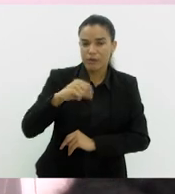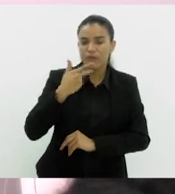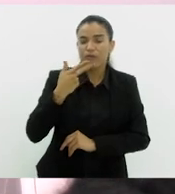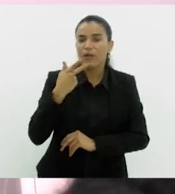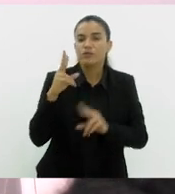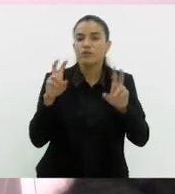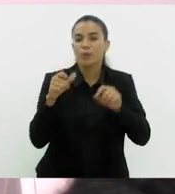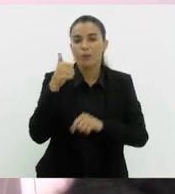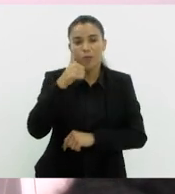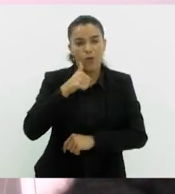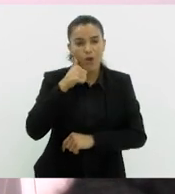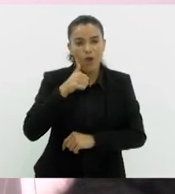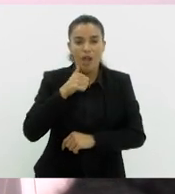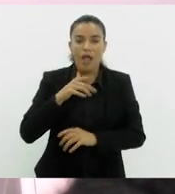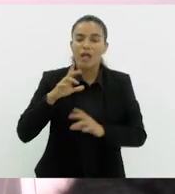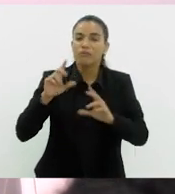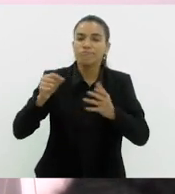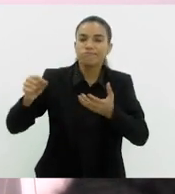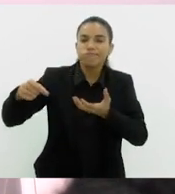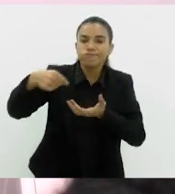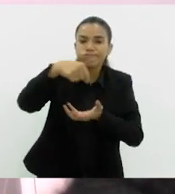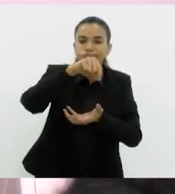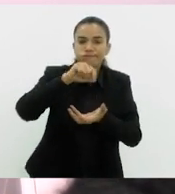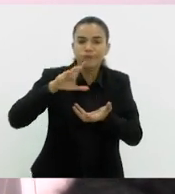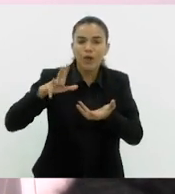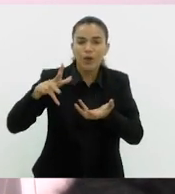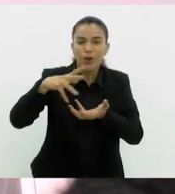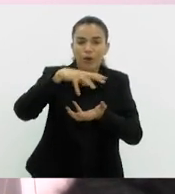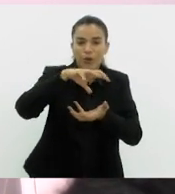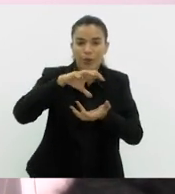é mulheres ao redor do mundo